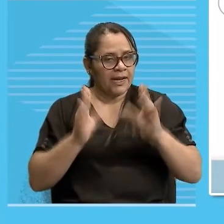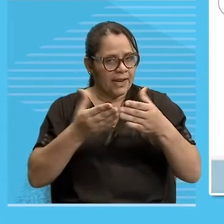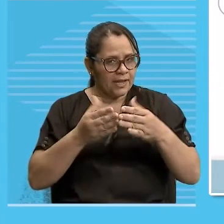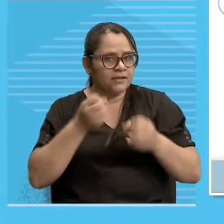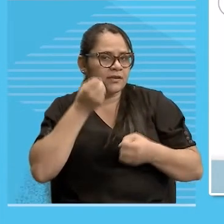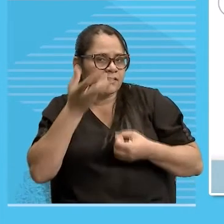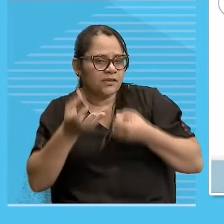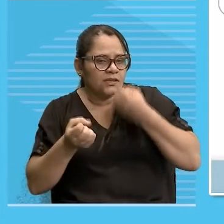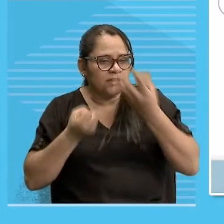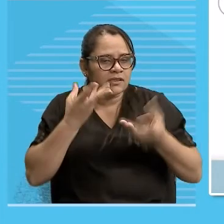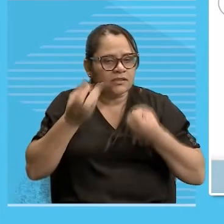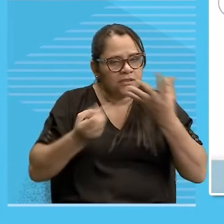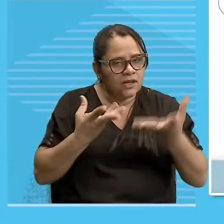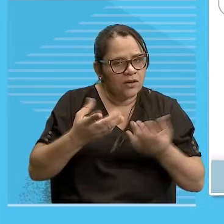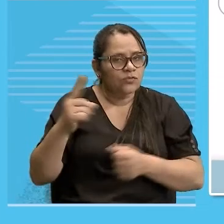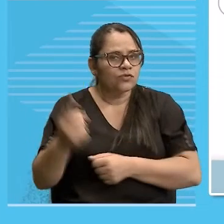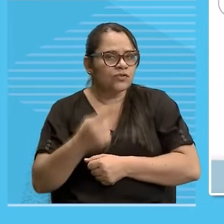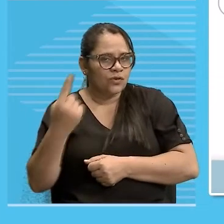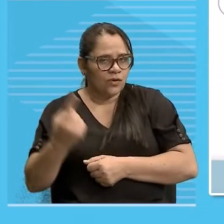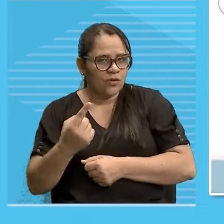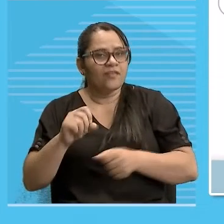Então, sozinha ela vai fazer sentido.